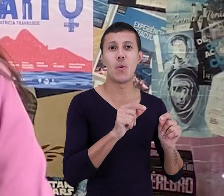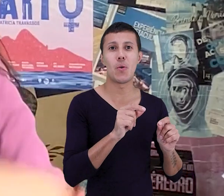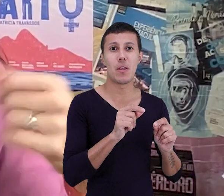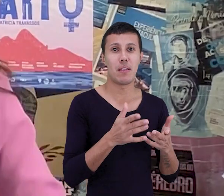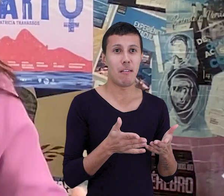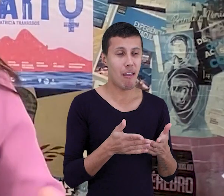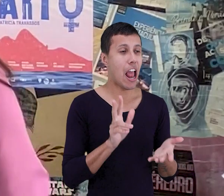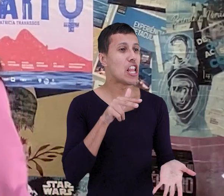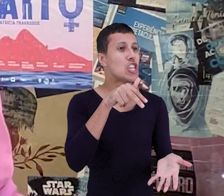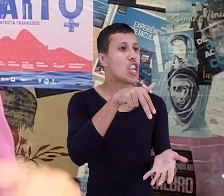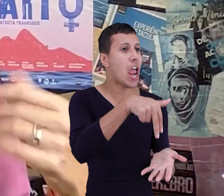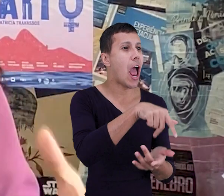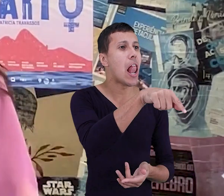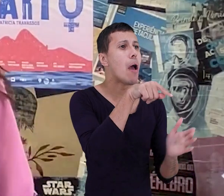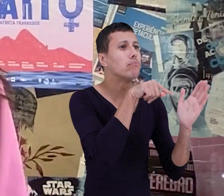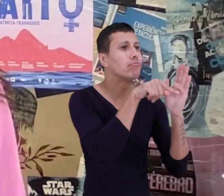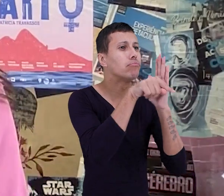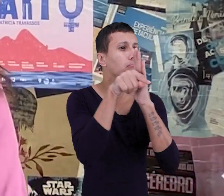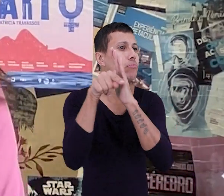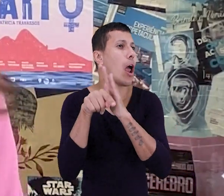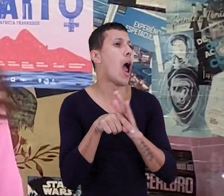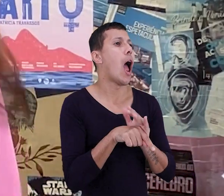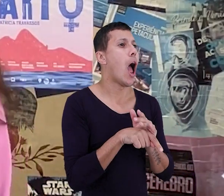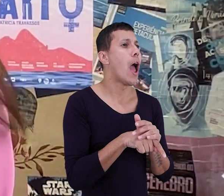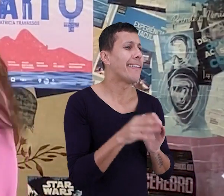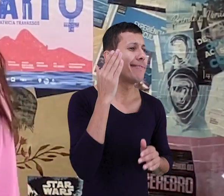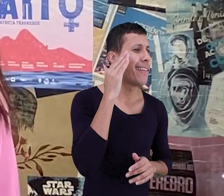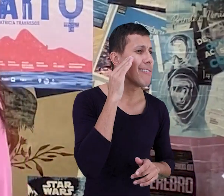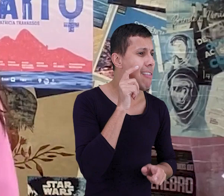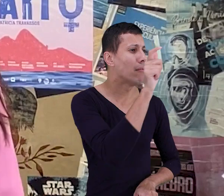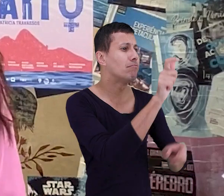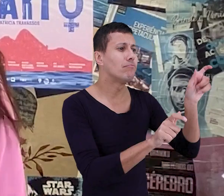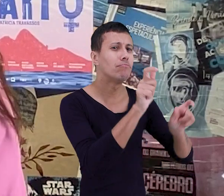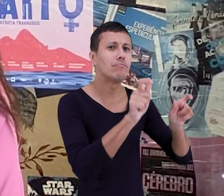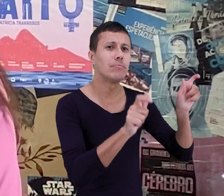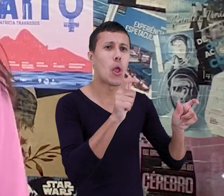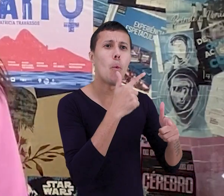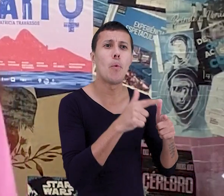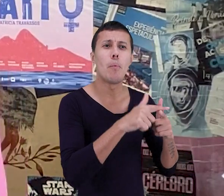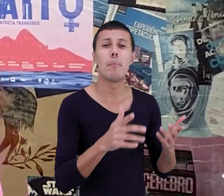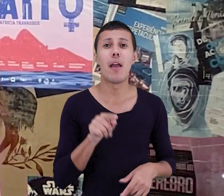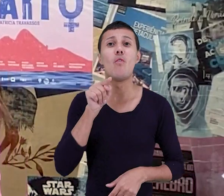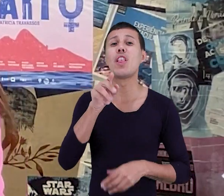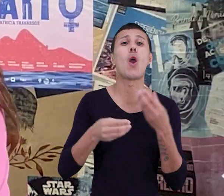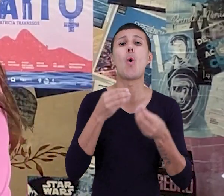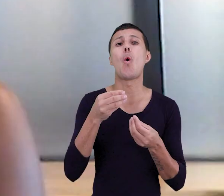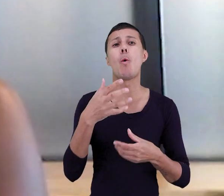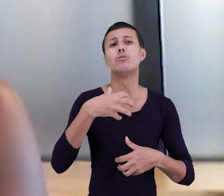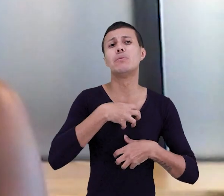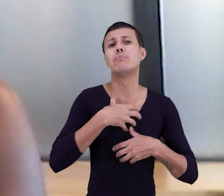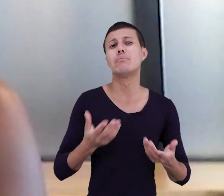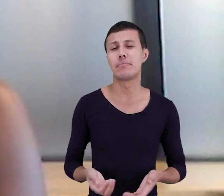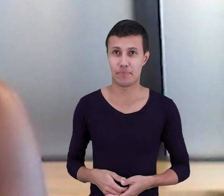fez de ir para o chão de fábrica, né? De ir a campo, realmente entender de onde nasce o problema. Mas e você? Como é que você sente